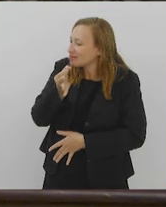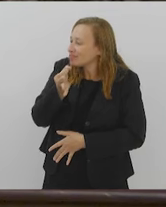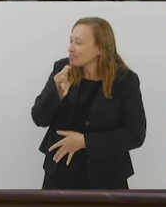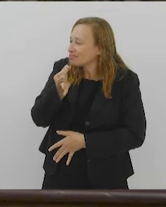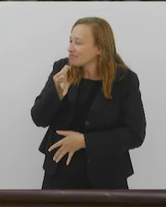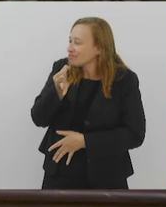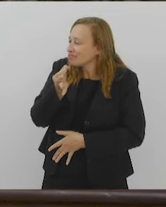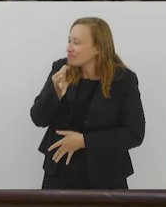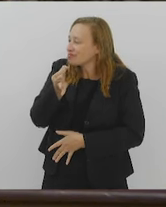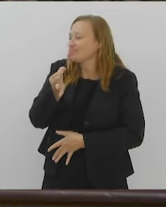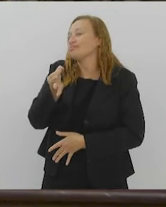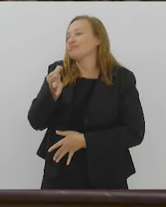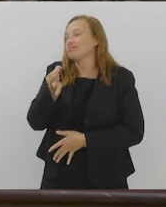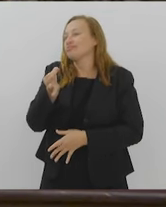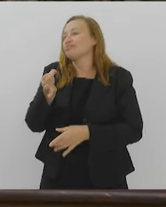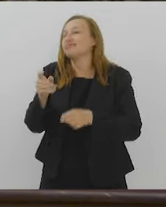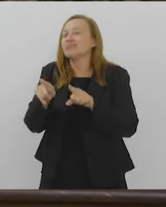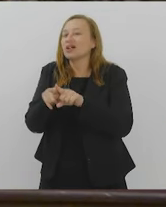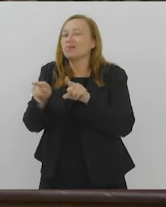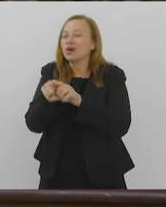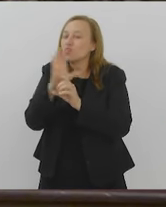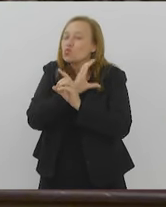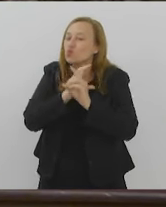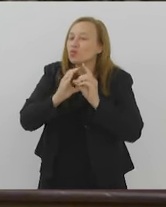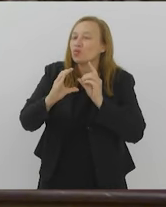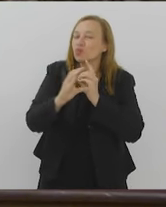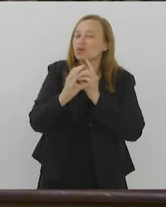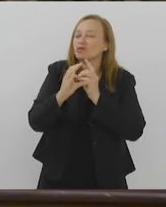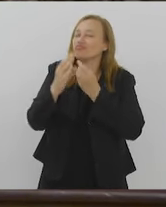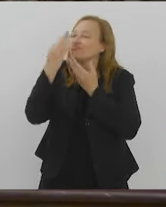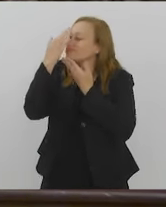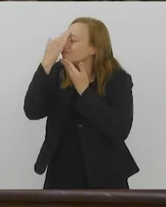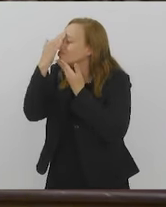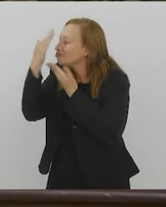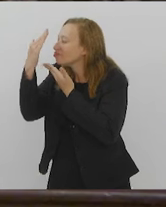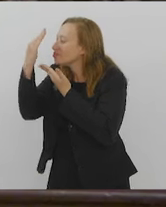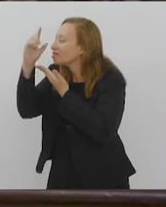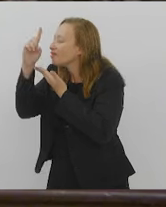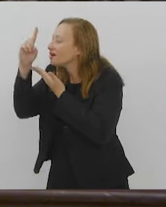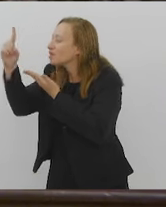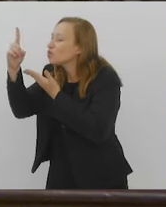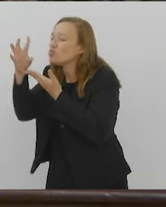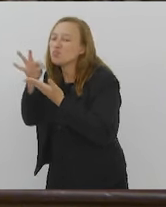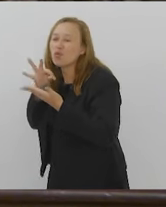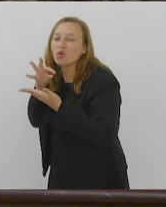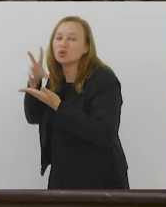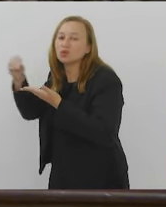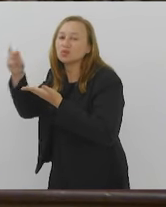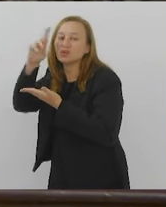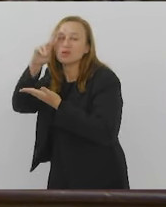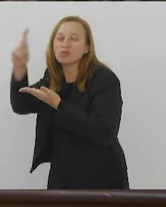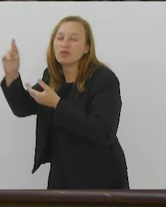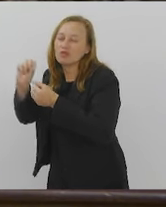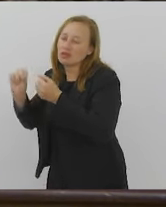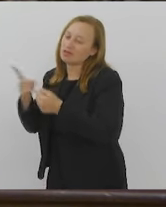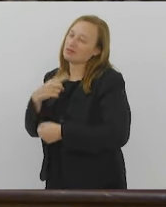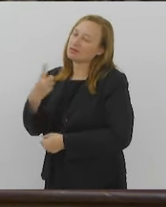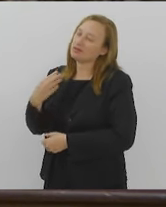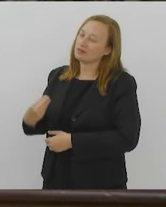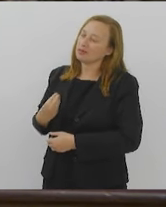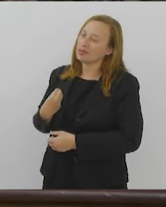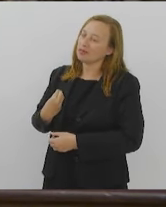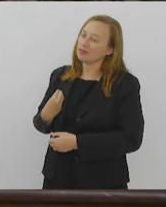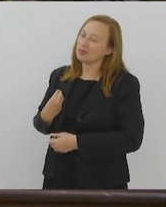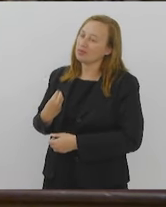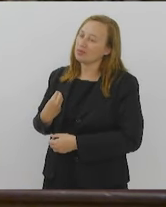é também um culto de gratidão a ti por tudo que o Senhor já fez, pelo que o Senhor